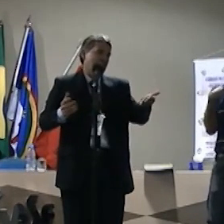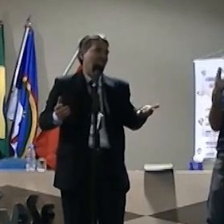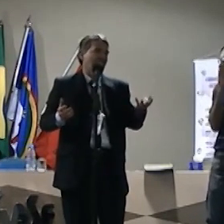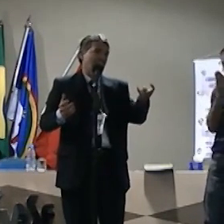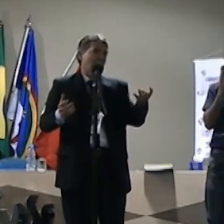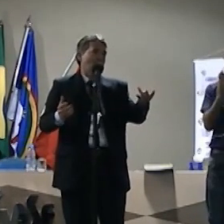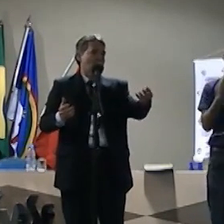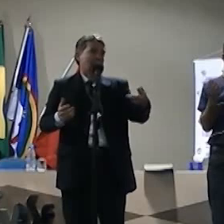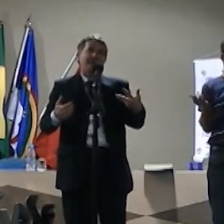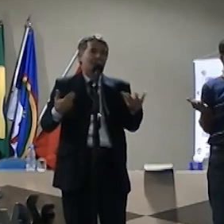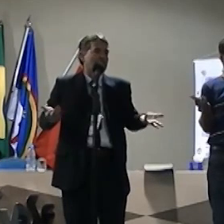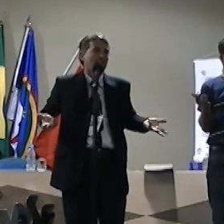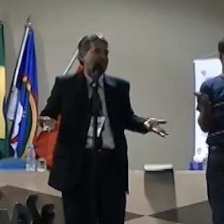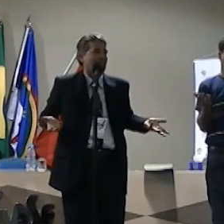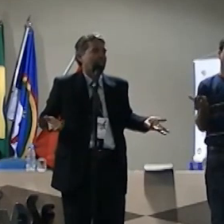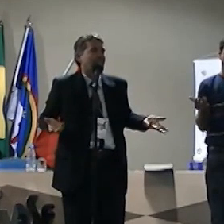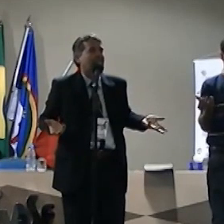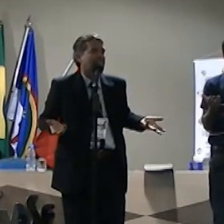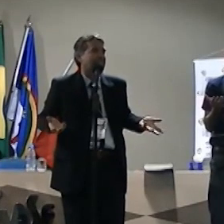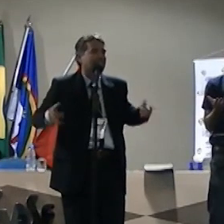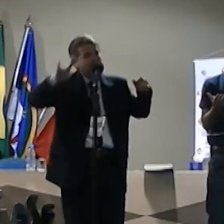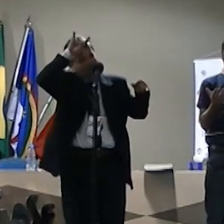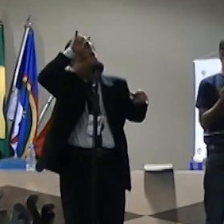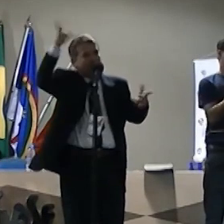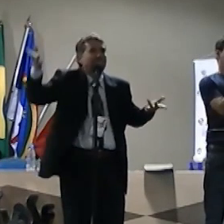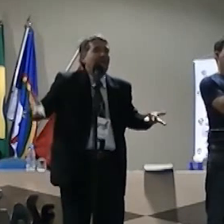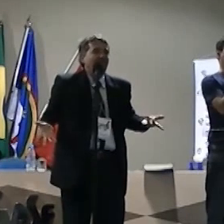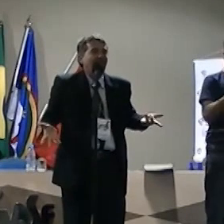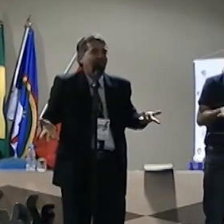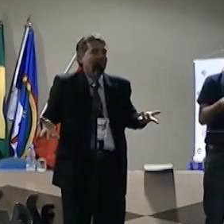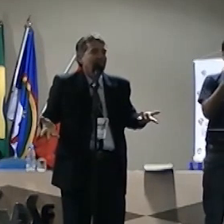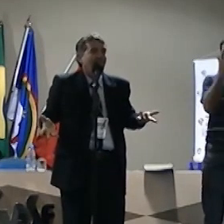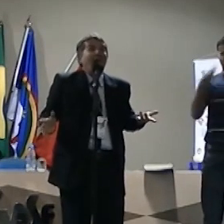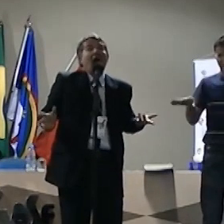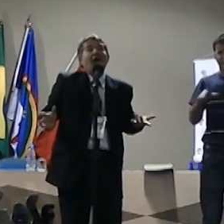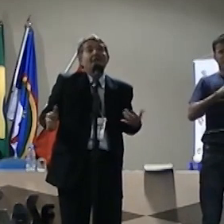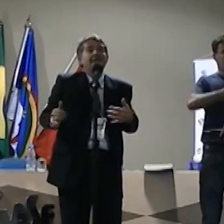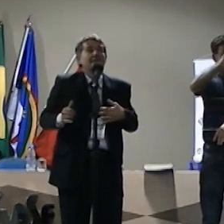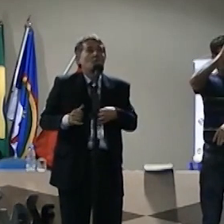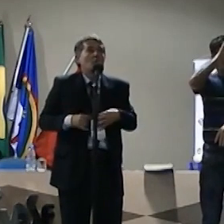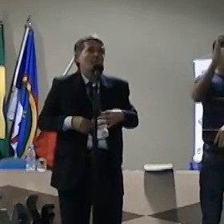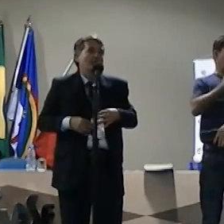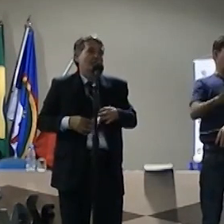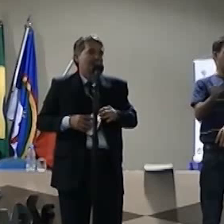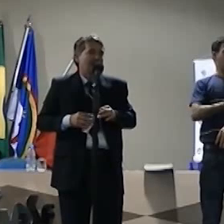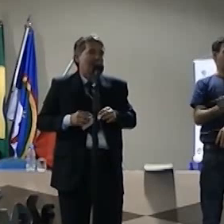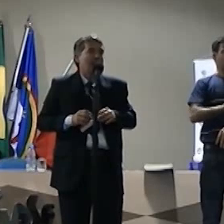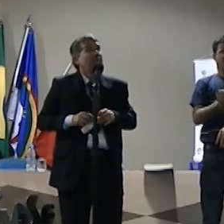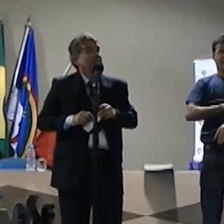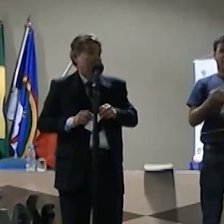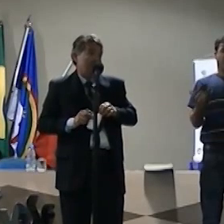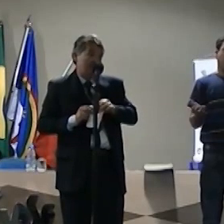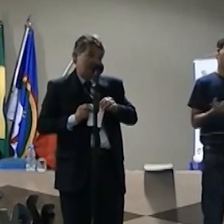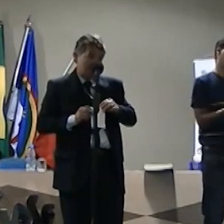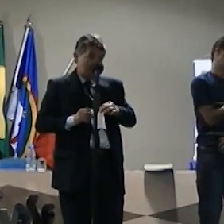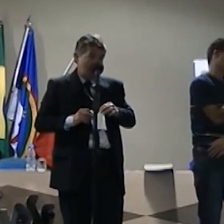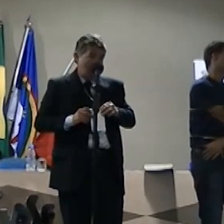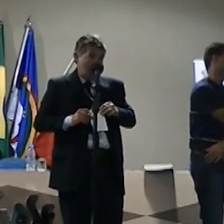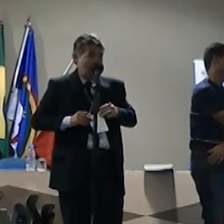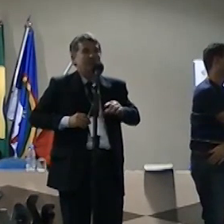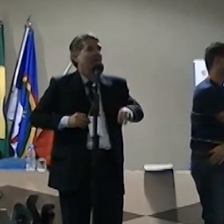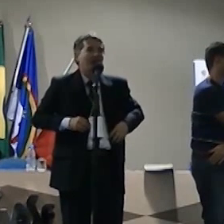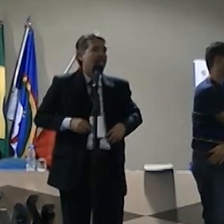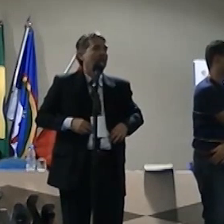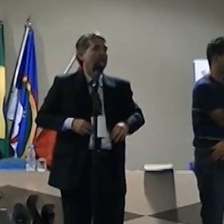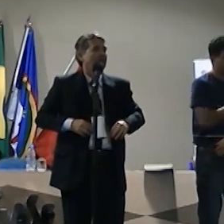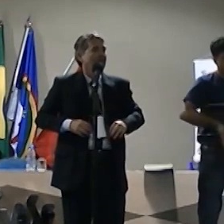Mas você fez 1, 2, 3, eu não sou saco de pancada, nem de levar. Desculpe, não vou fazer mais não. Se fizer, já